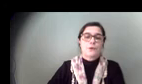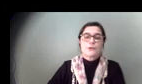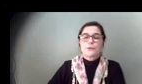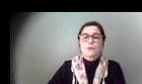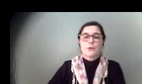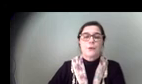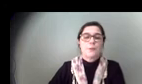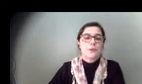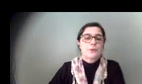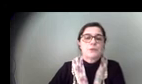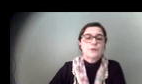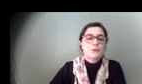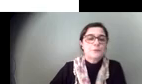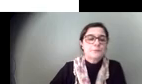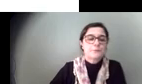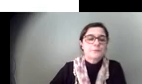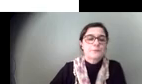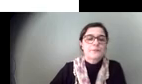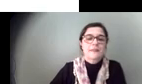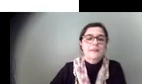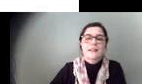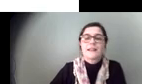o nosso percurso.